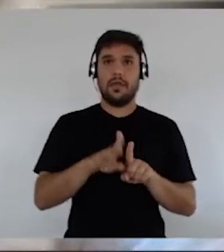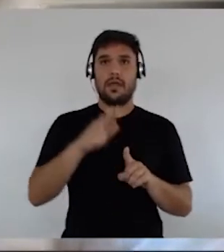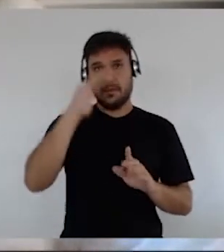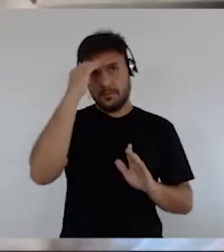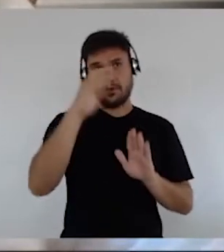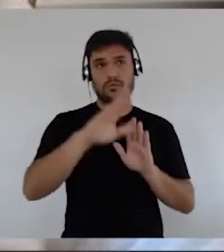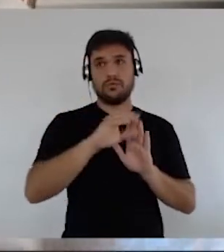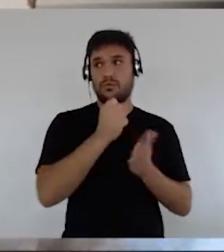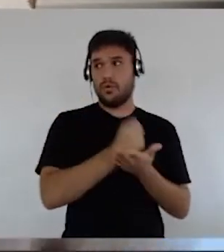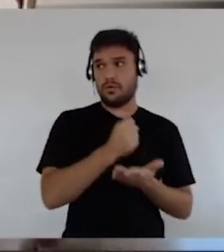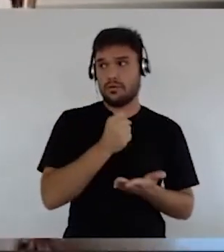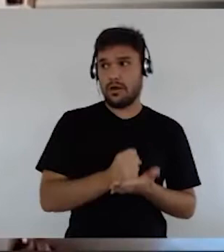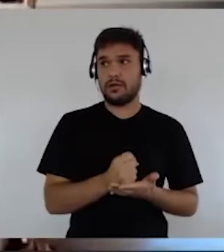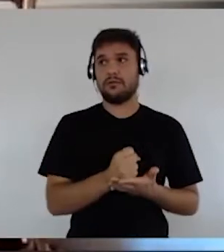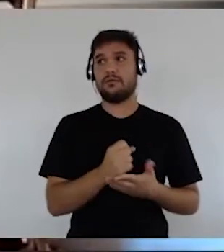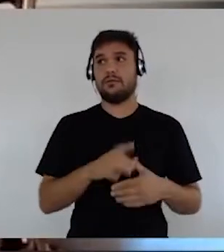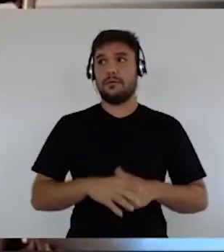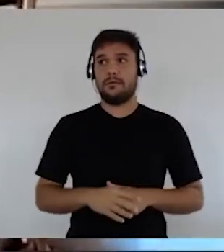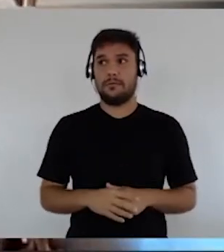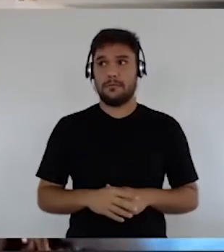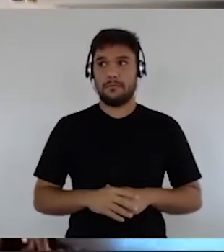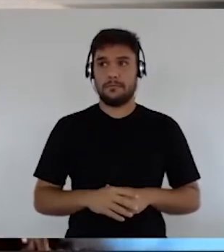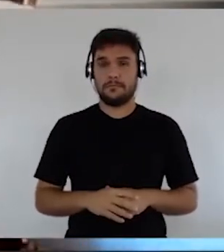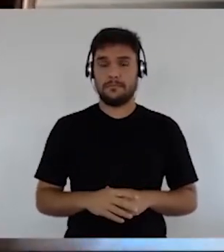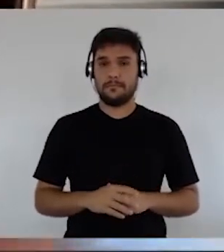contratos, insolvências e